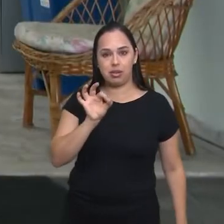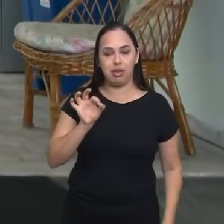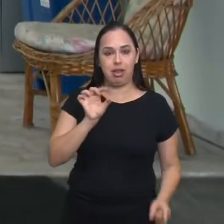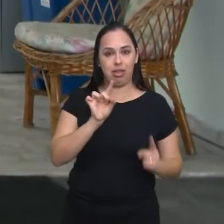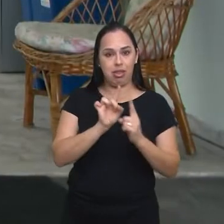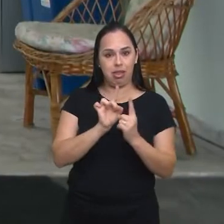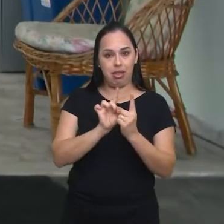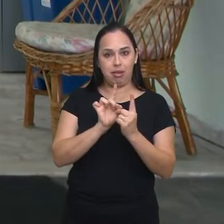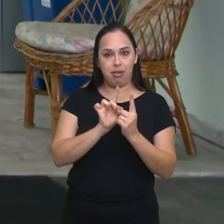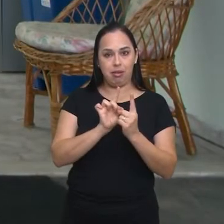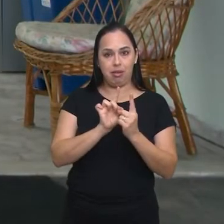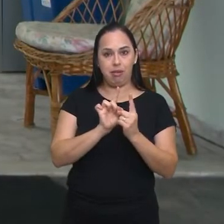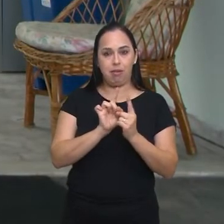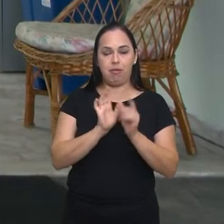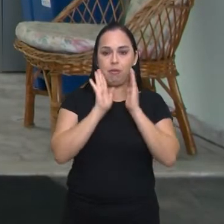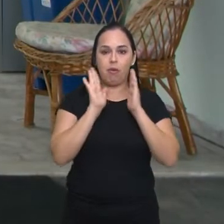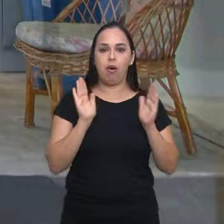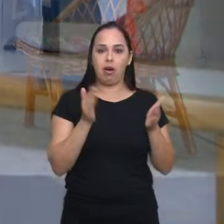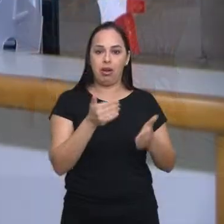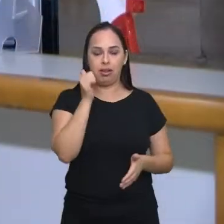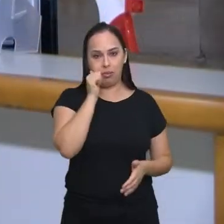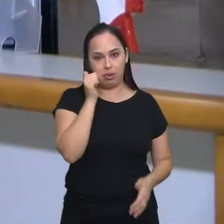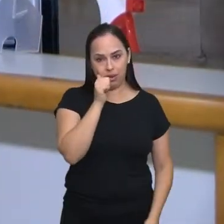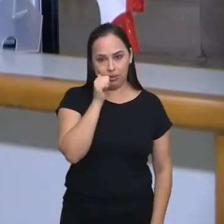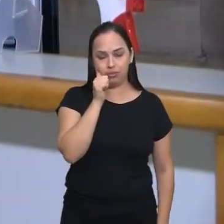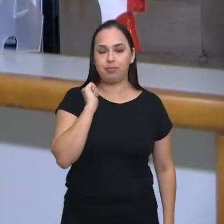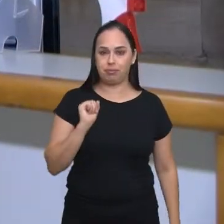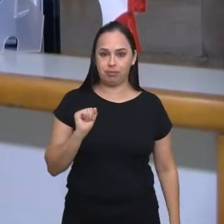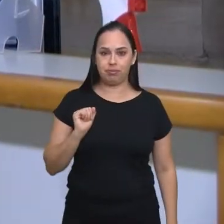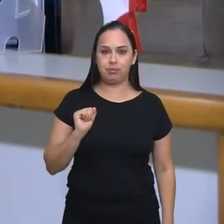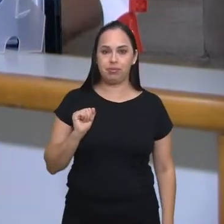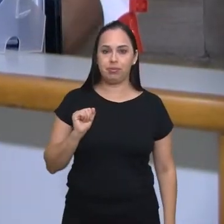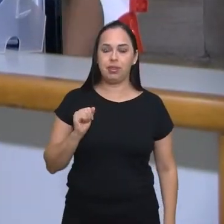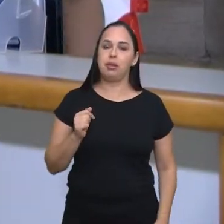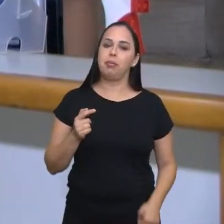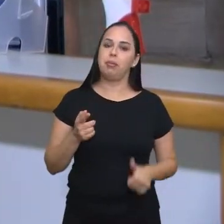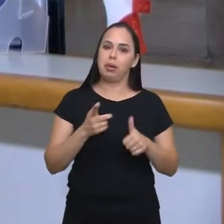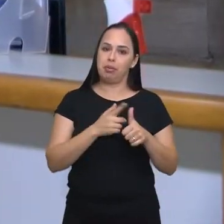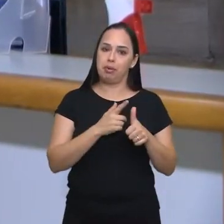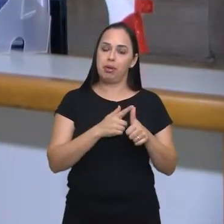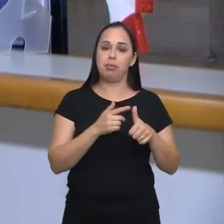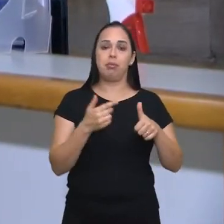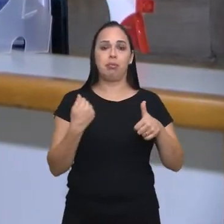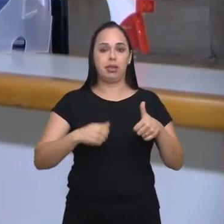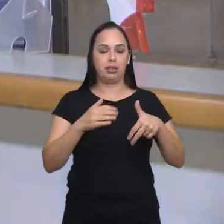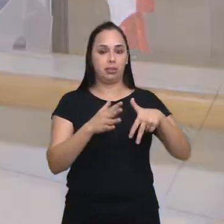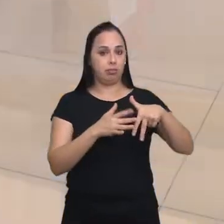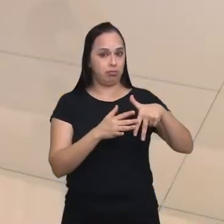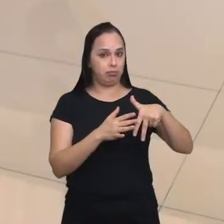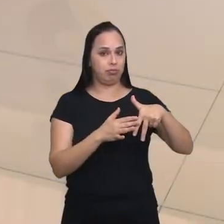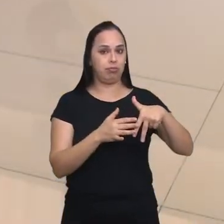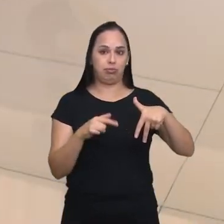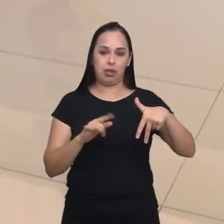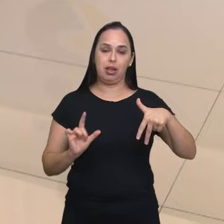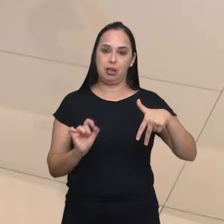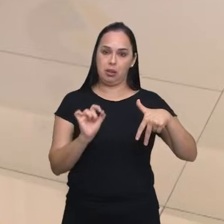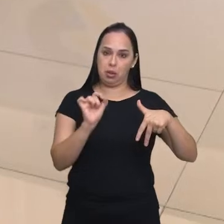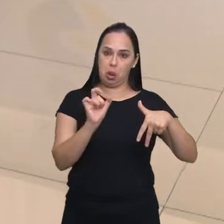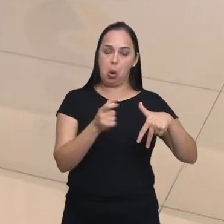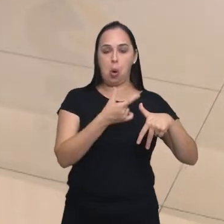do atendimento para mulheres com câncer de mama, né? Então, assim, o pré-requisito é você ser um paciente